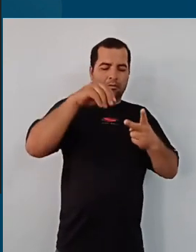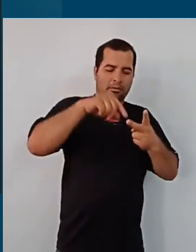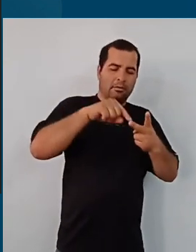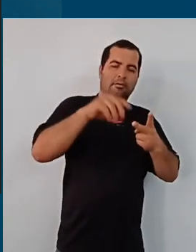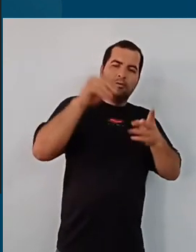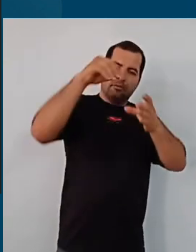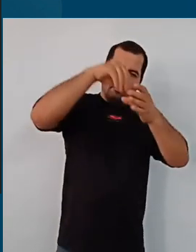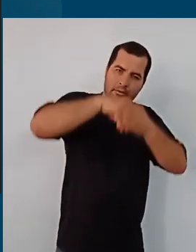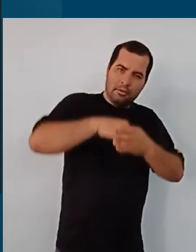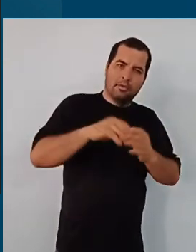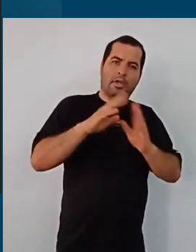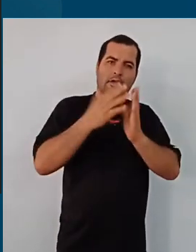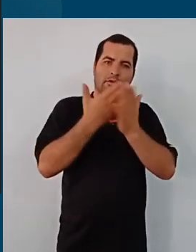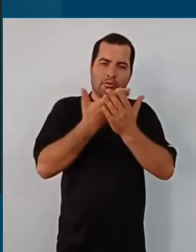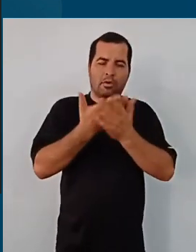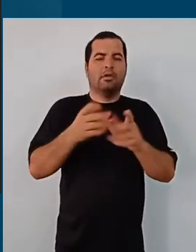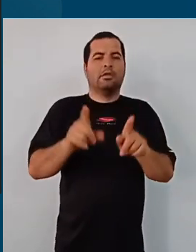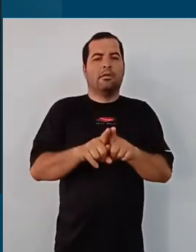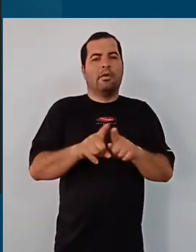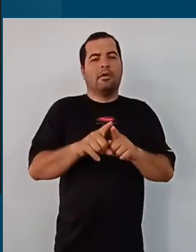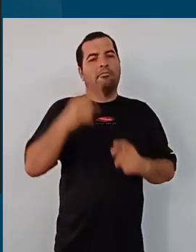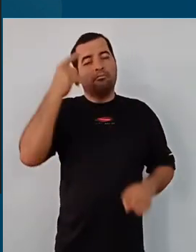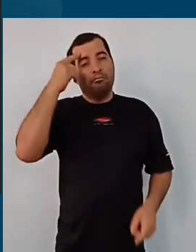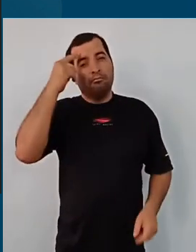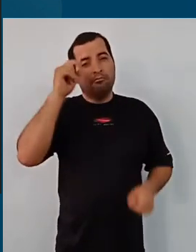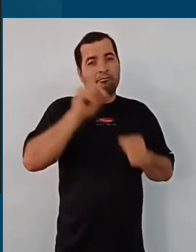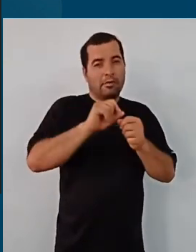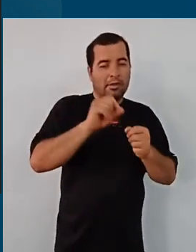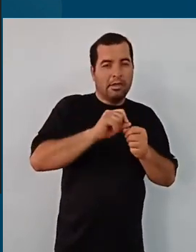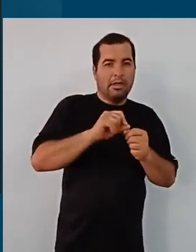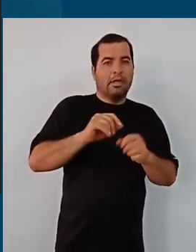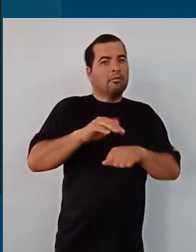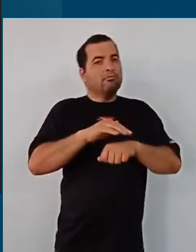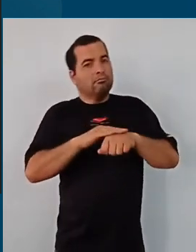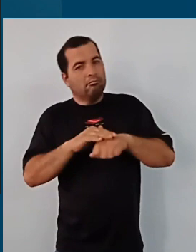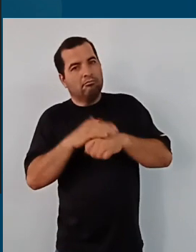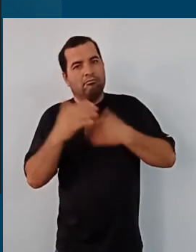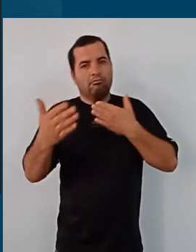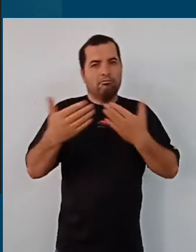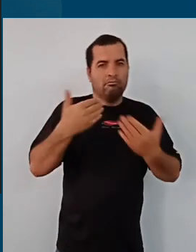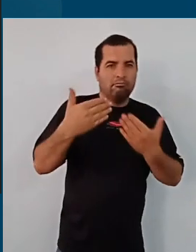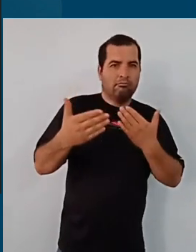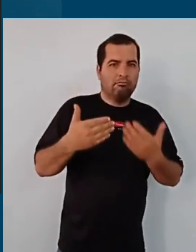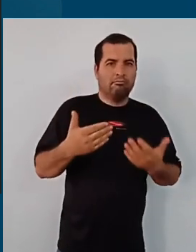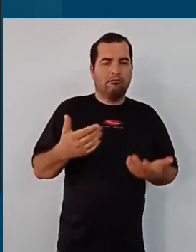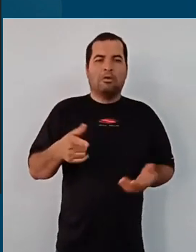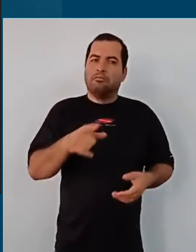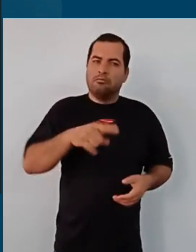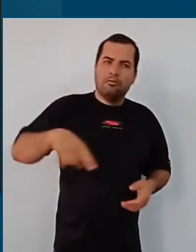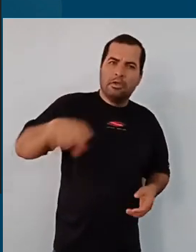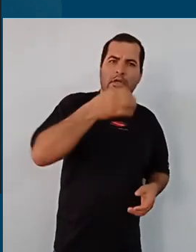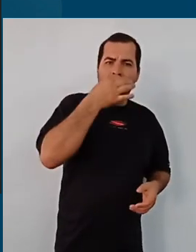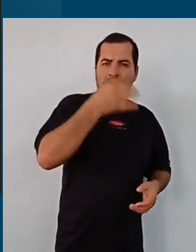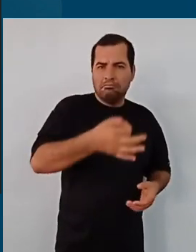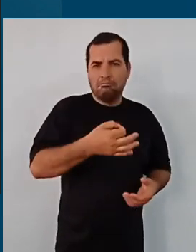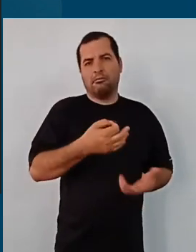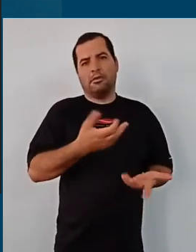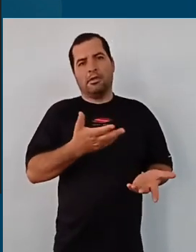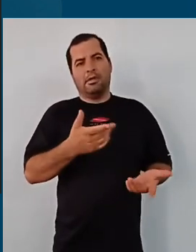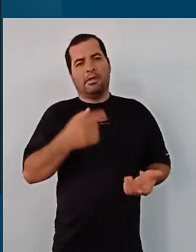do que se pode pensar ou fazer nesse ano. E, finalmente, a gente conversa sobre as contribuições de vocês e